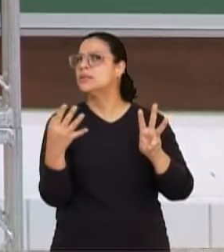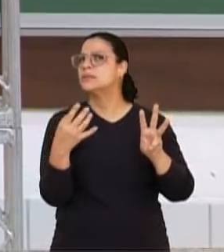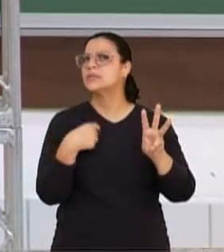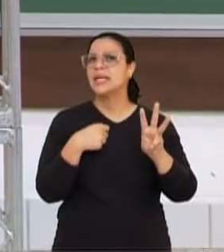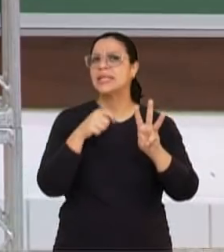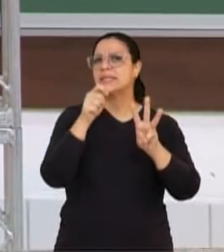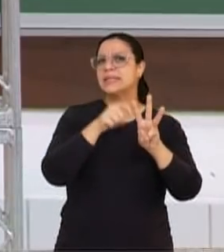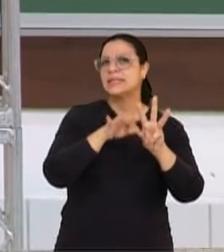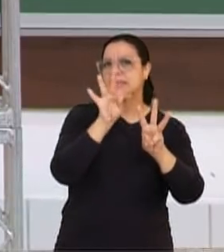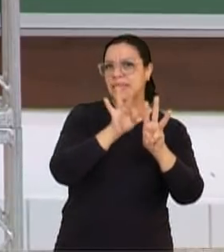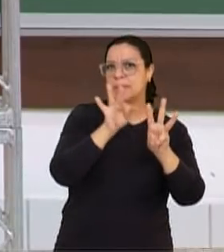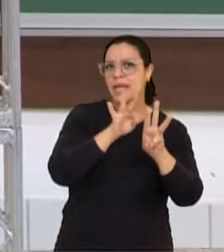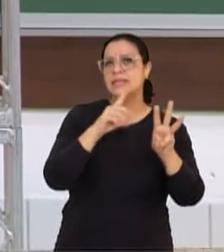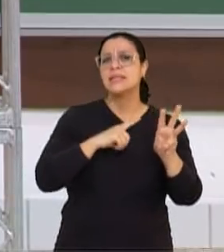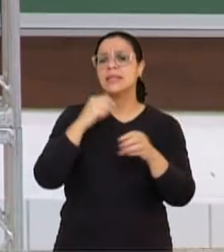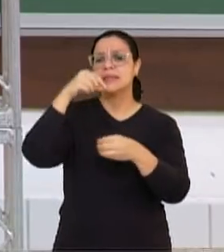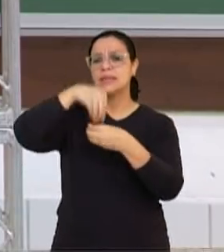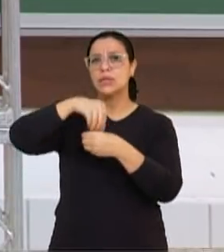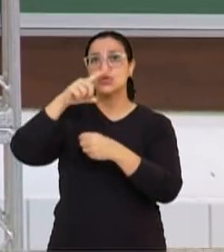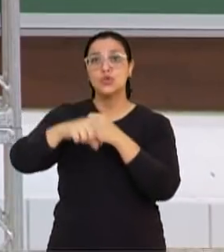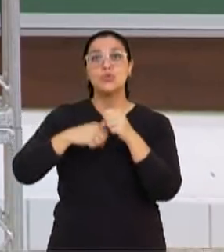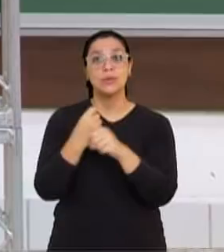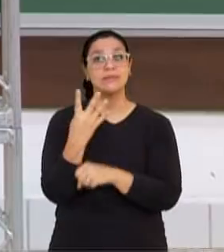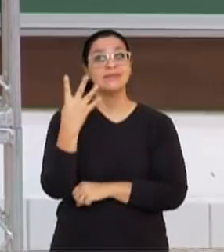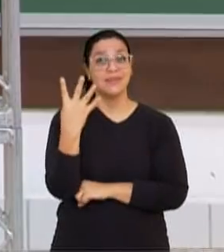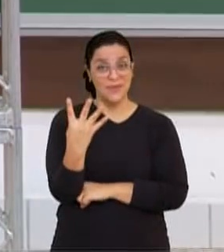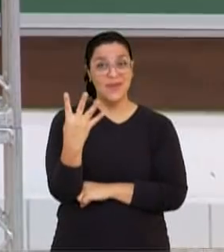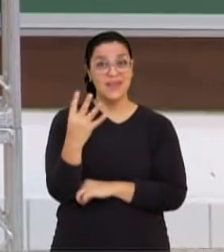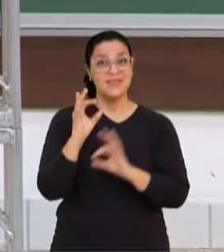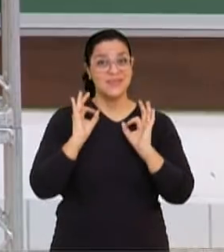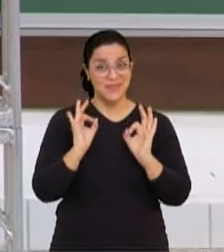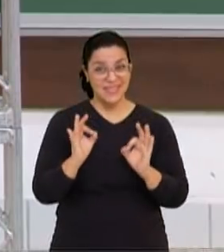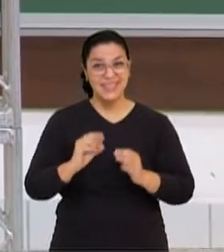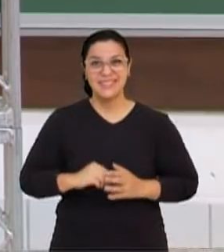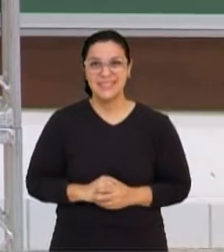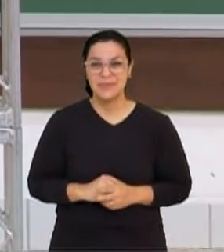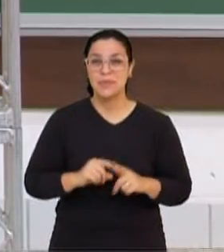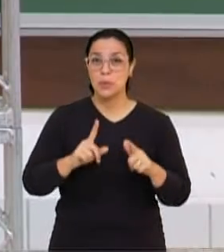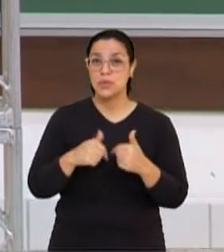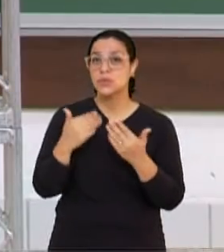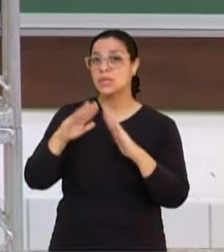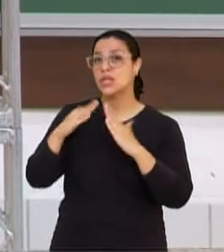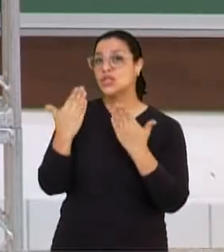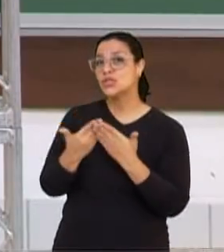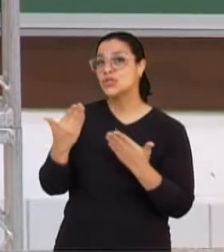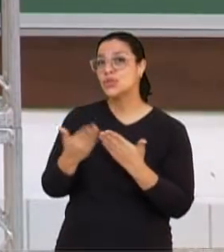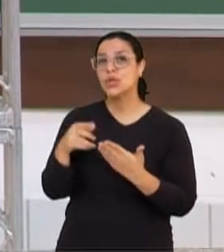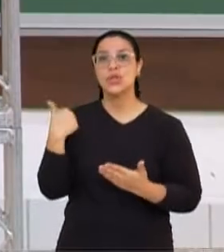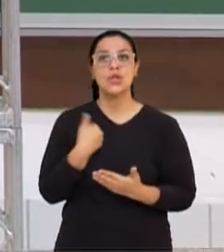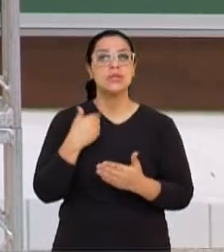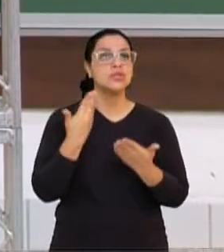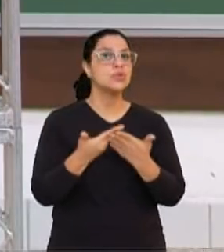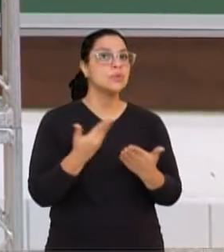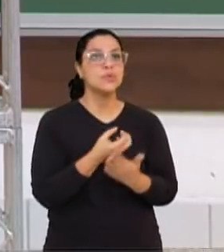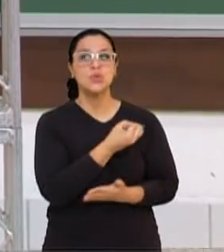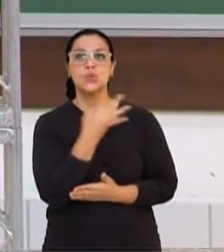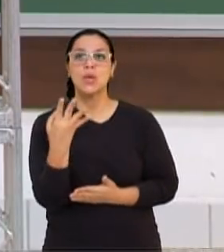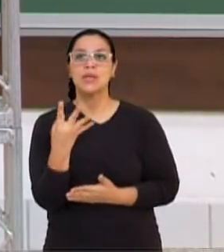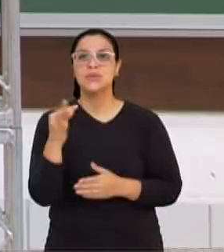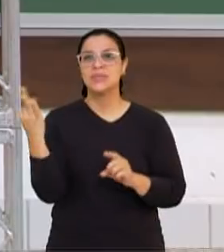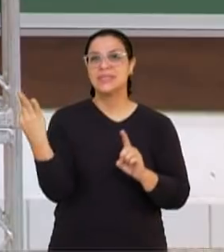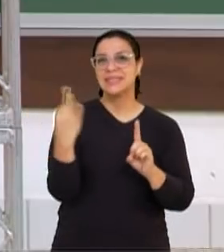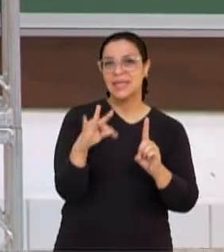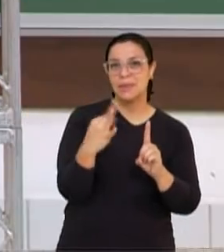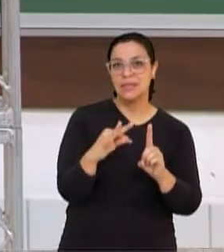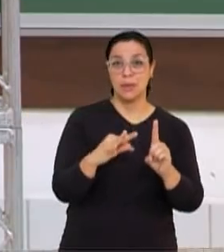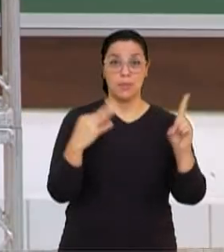quantos trimestres que tem? Tem 4, né? Não é verdade? E na escola, nós estudamos quantos trimestres? Né? Nós temos o